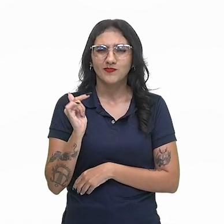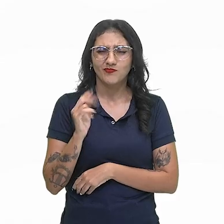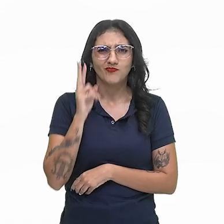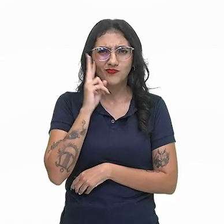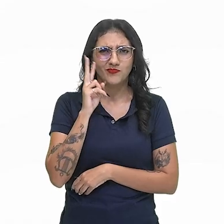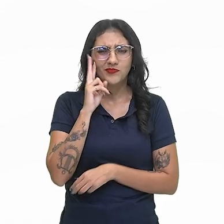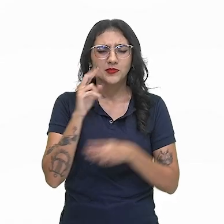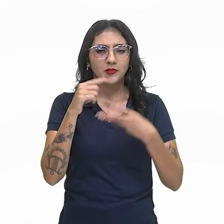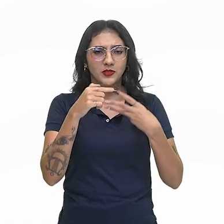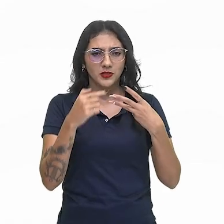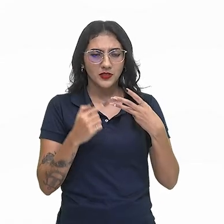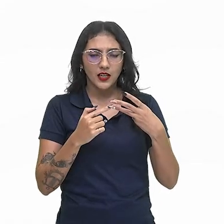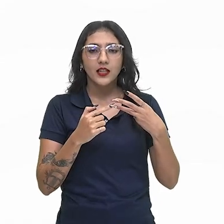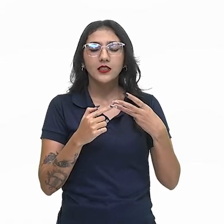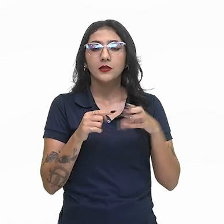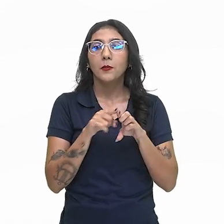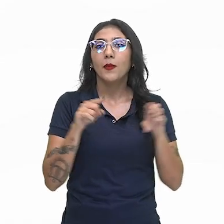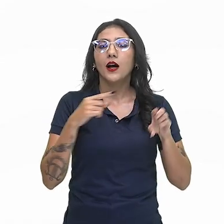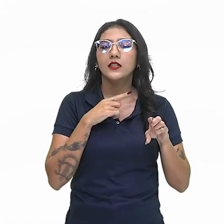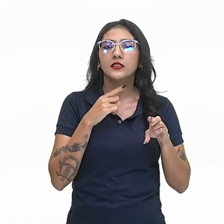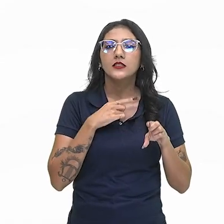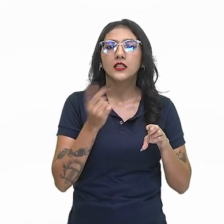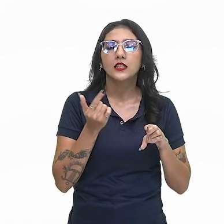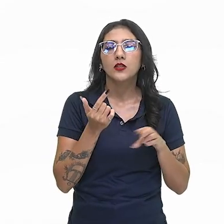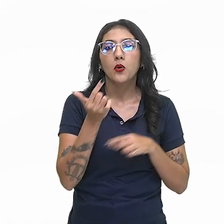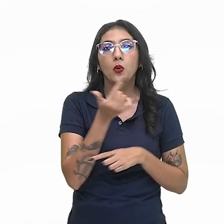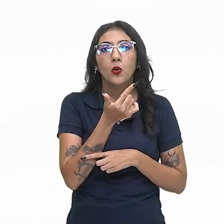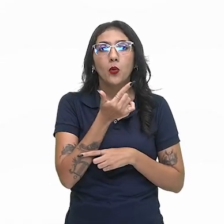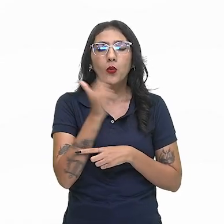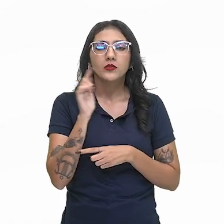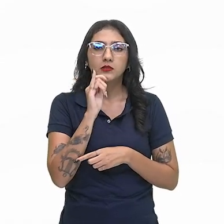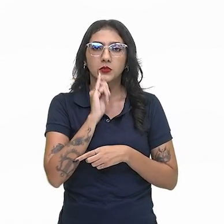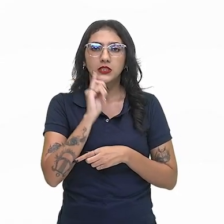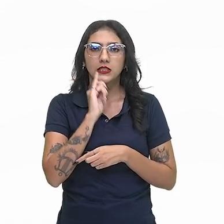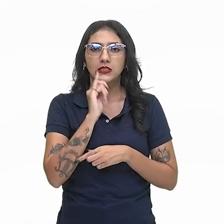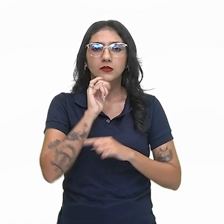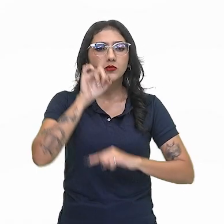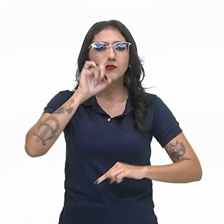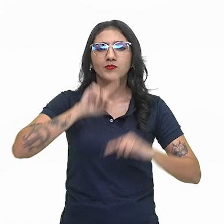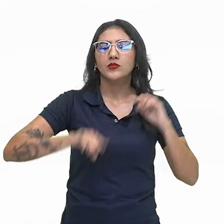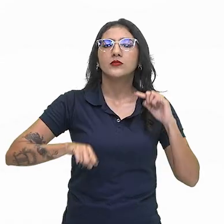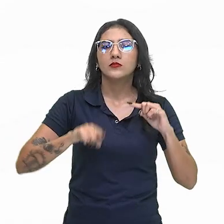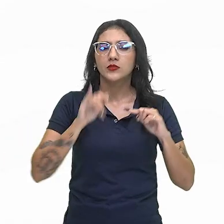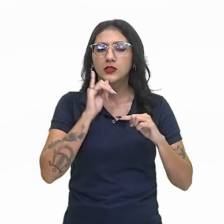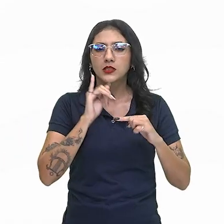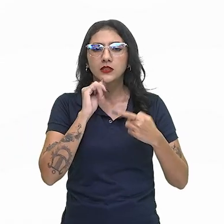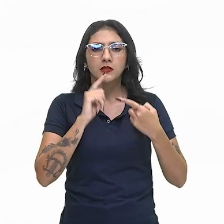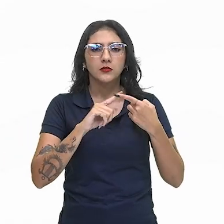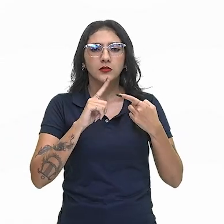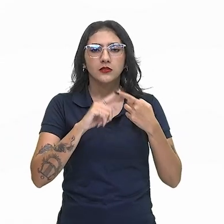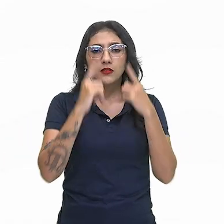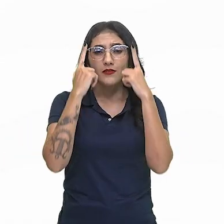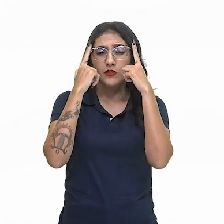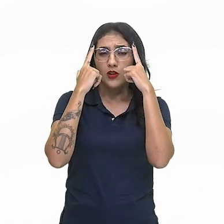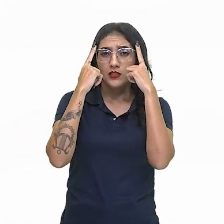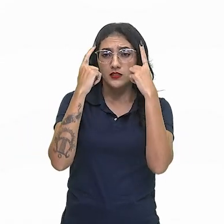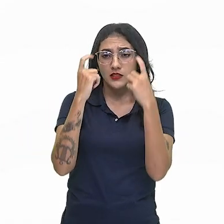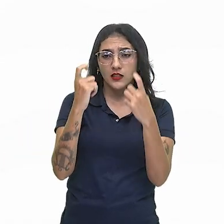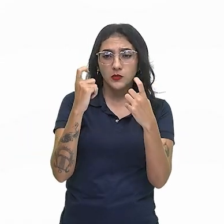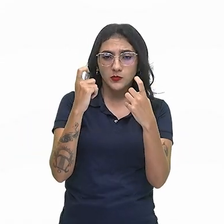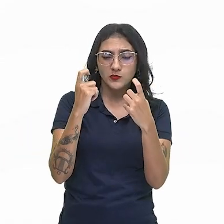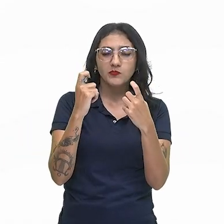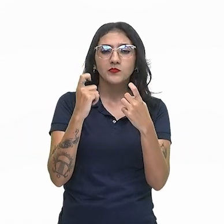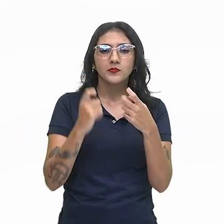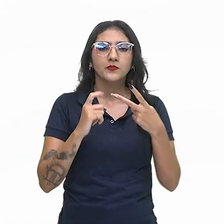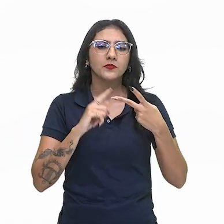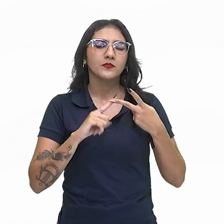esferas que nós vimos, tem 3 maneiras de desrespeitar esse reconhecimento, que ele chama de violação, né,